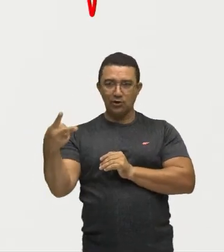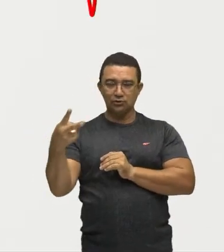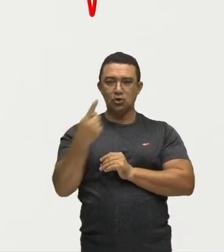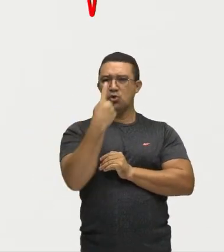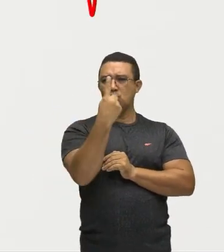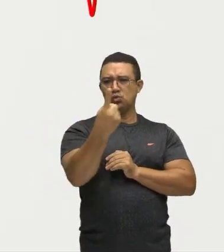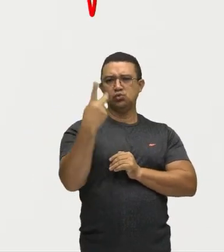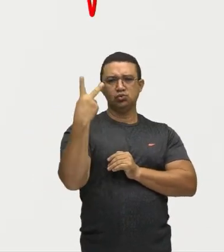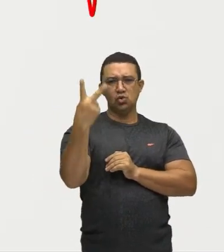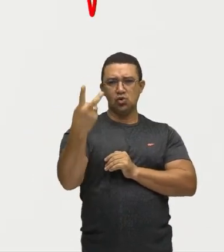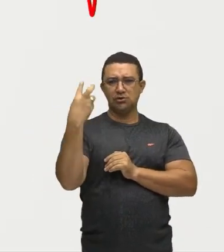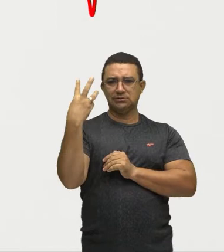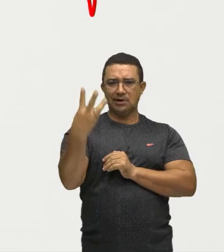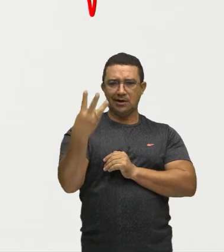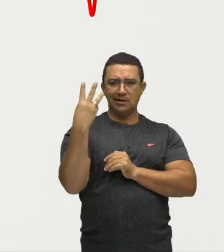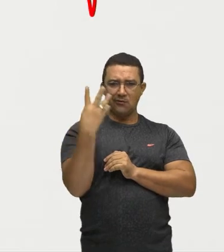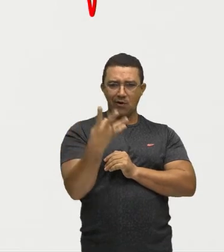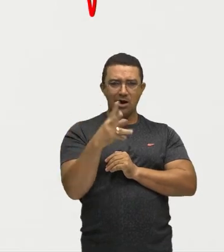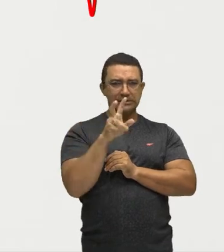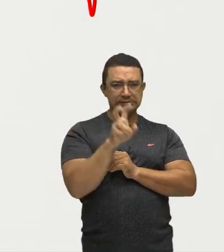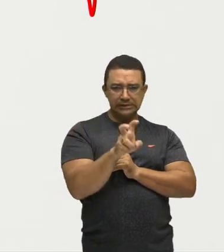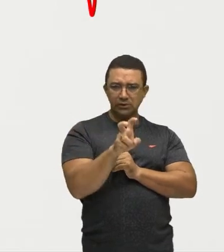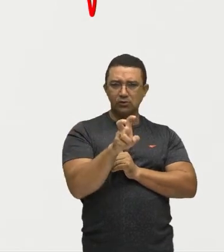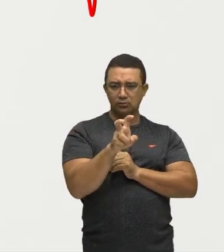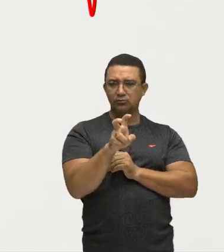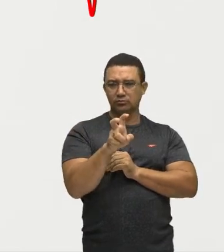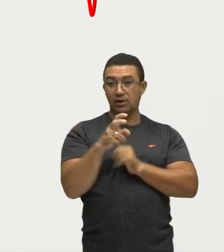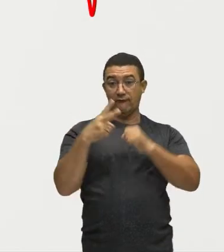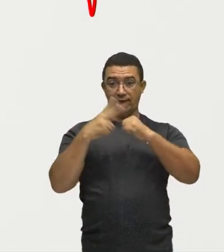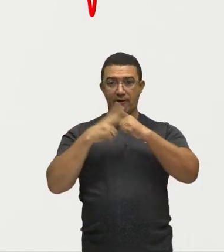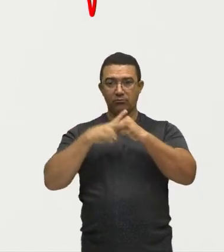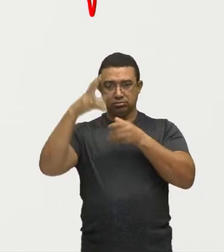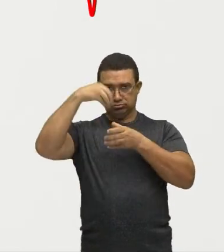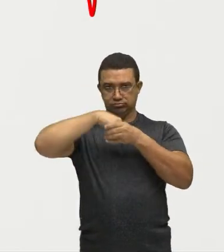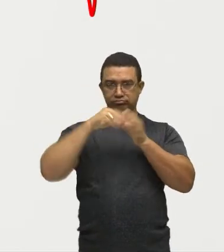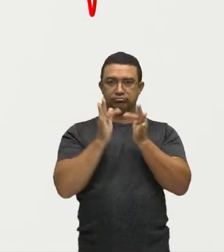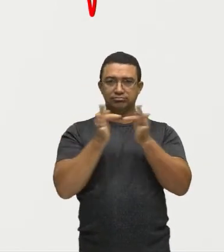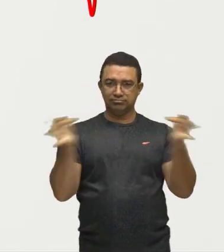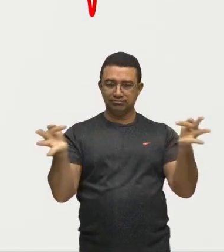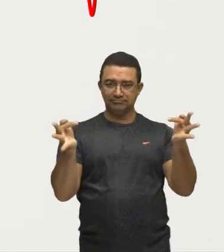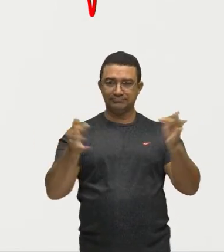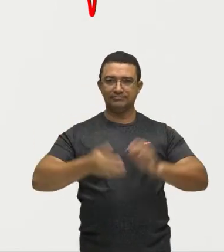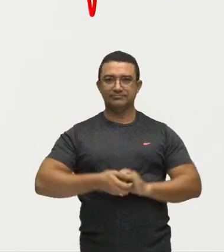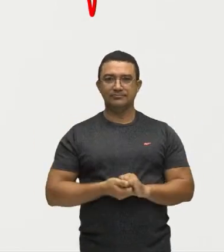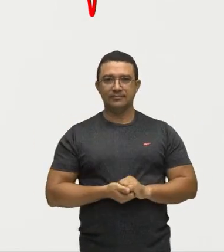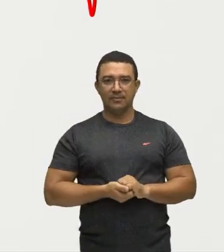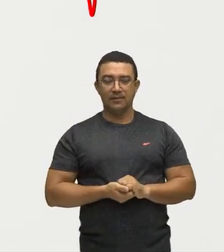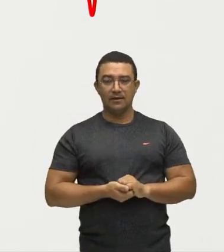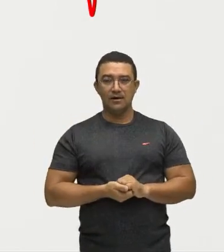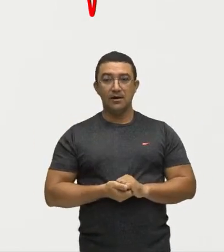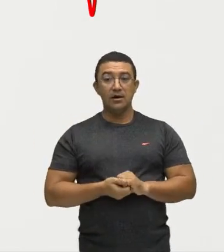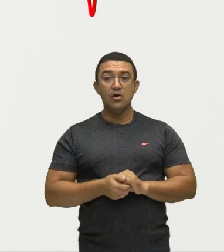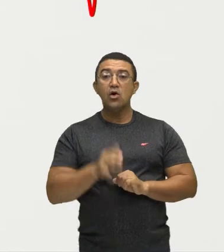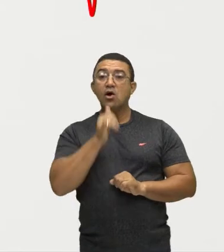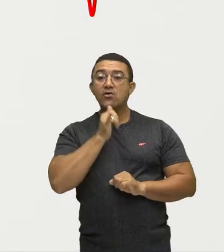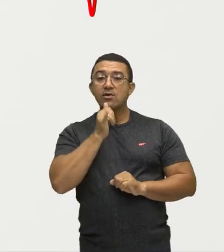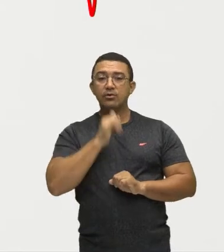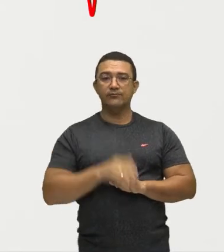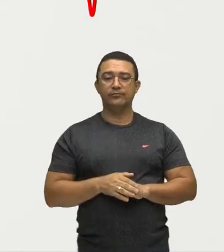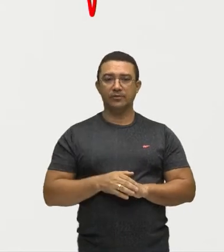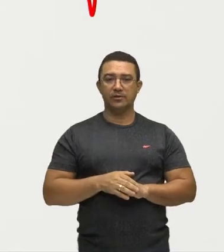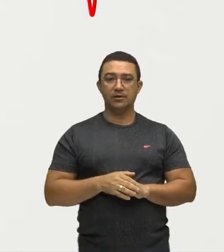composto, exatamente. Acorda, professor. Vi, vim, venci. Vi, vim, venci. Olha só aqui, ó.